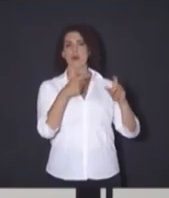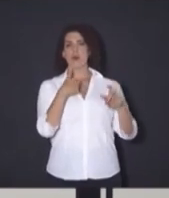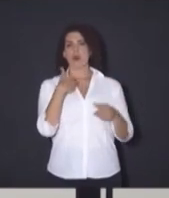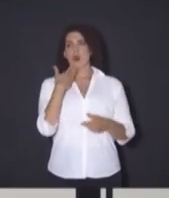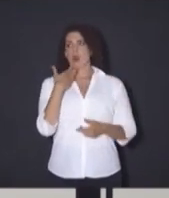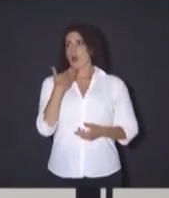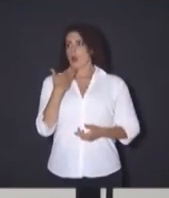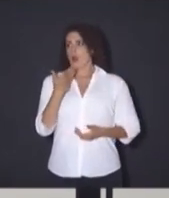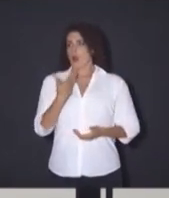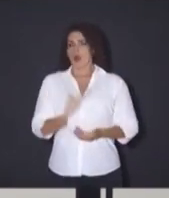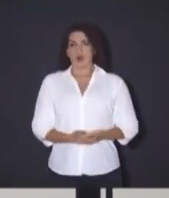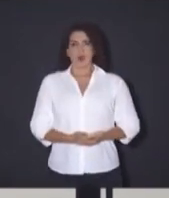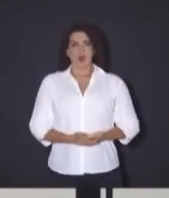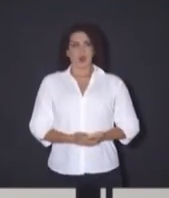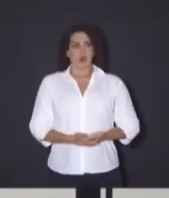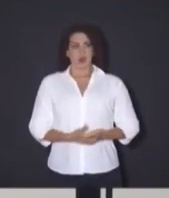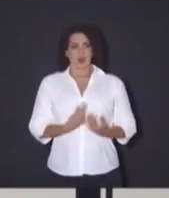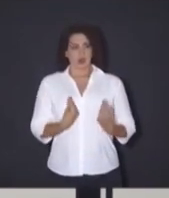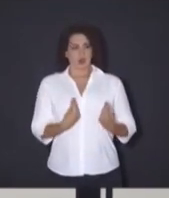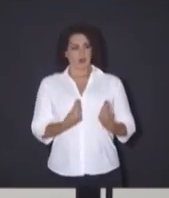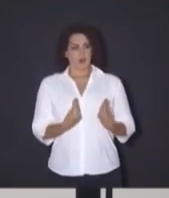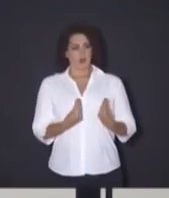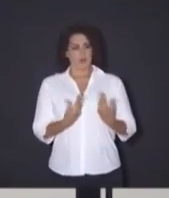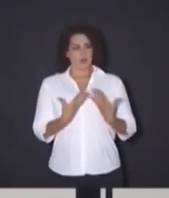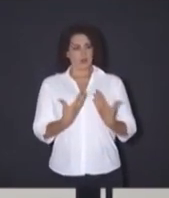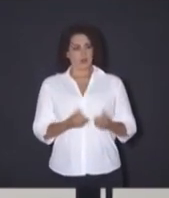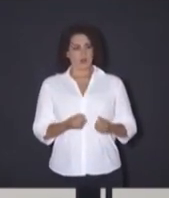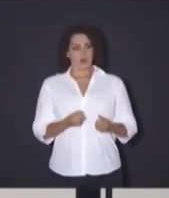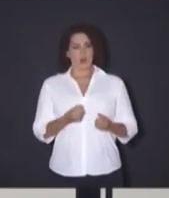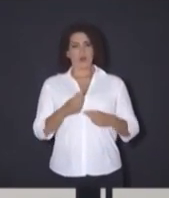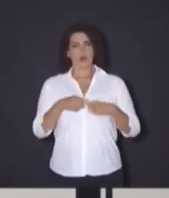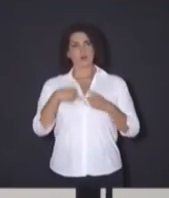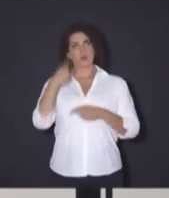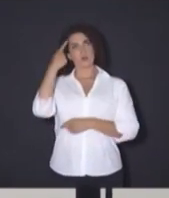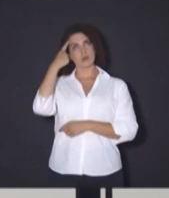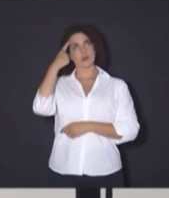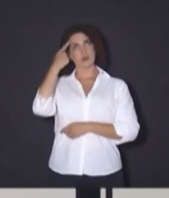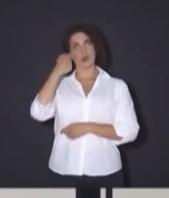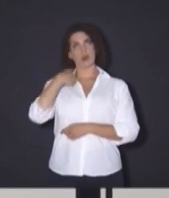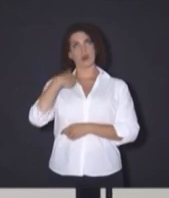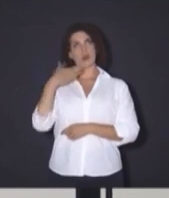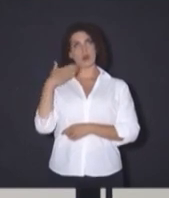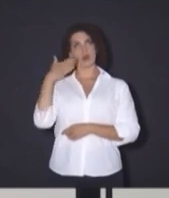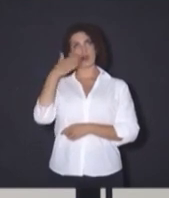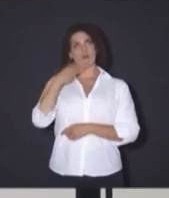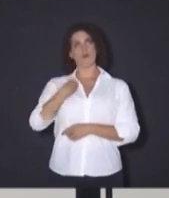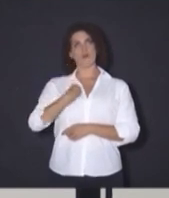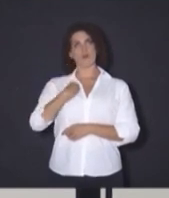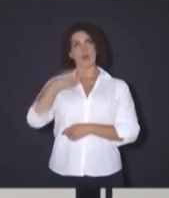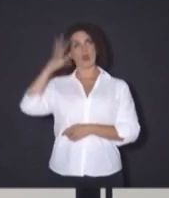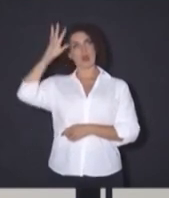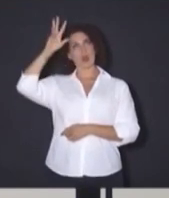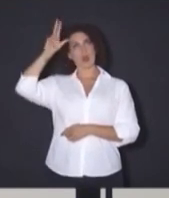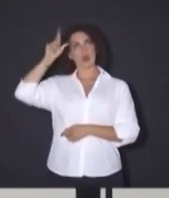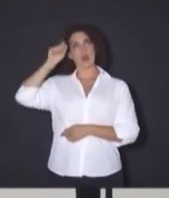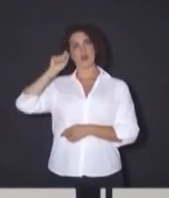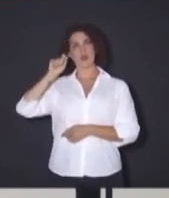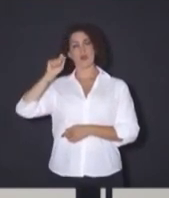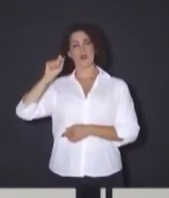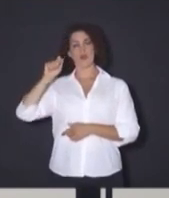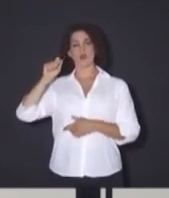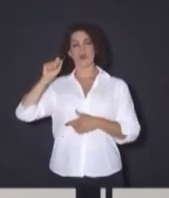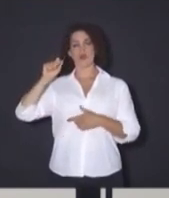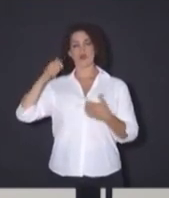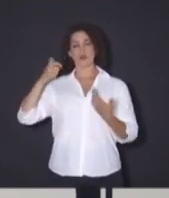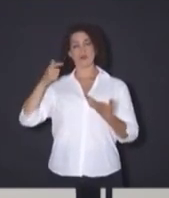chocada, depois eu disse, gente, eu estou em África. Lá tem outras correntes,